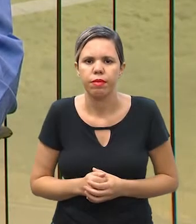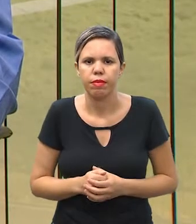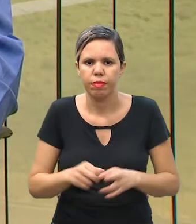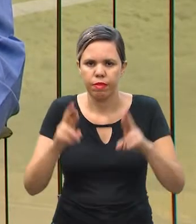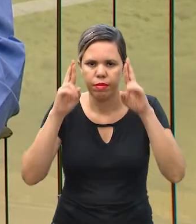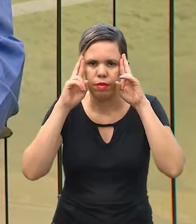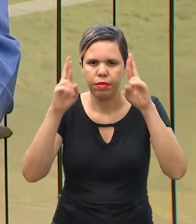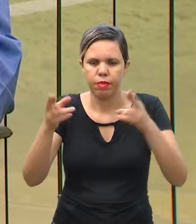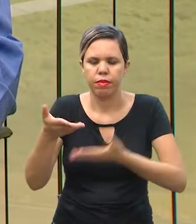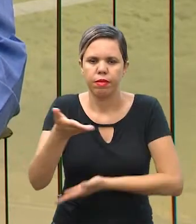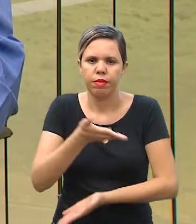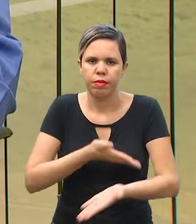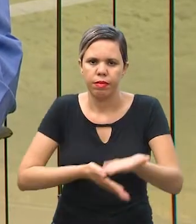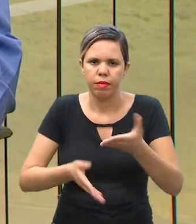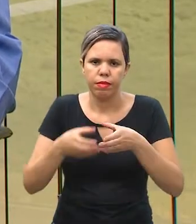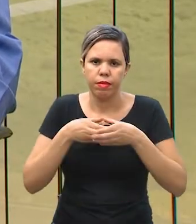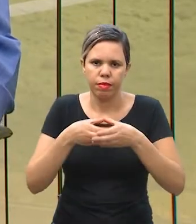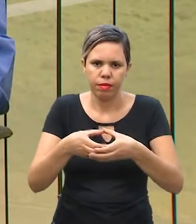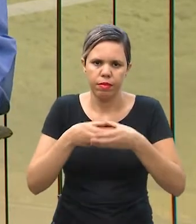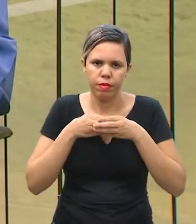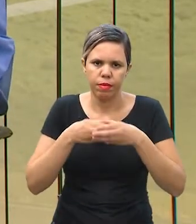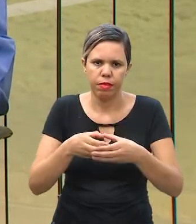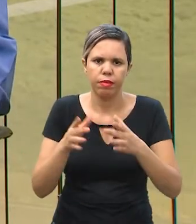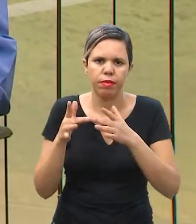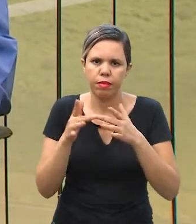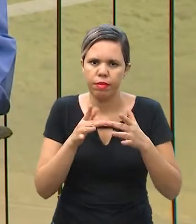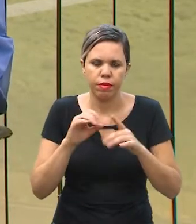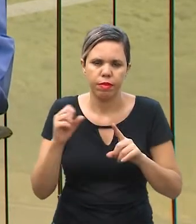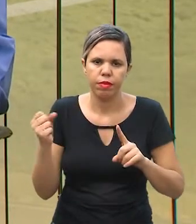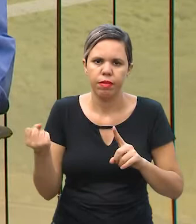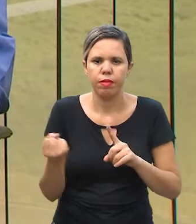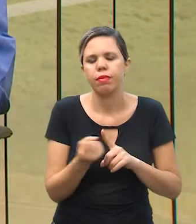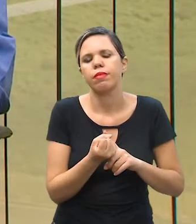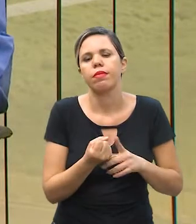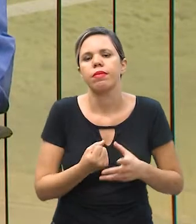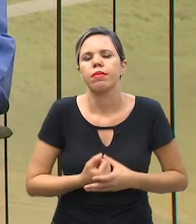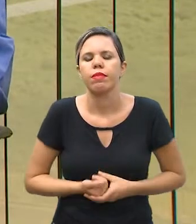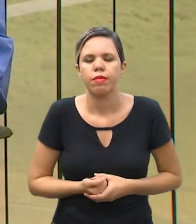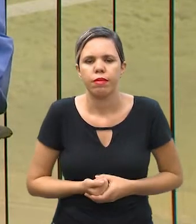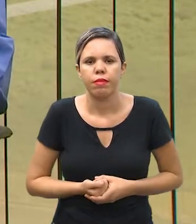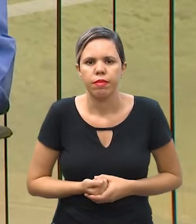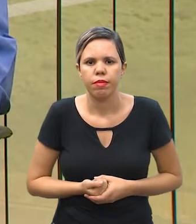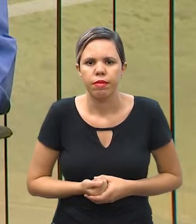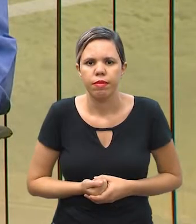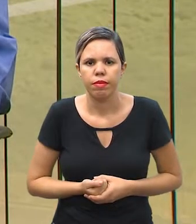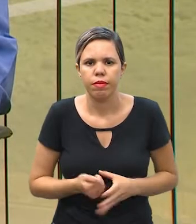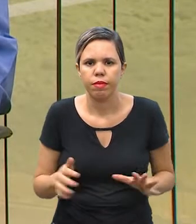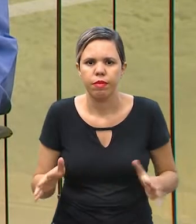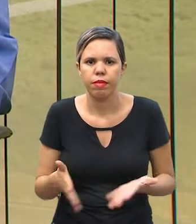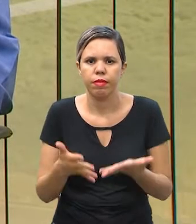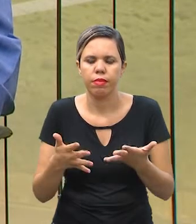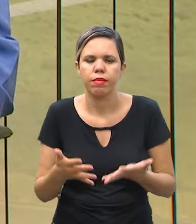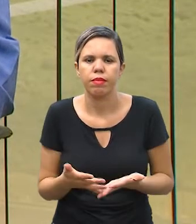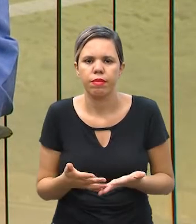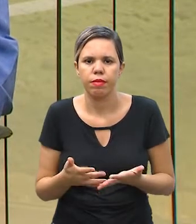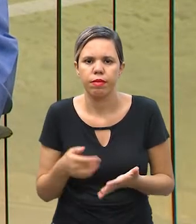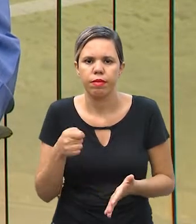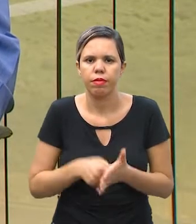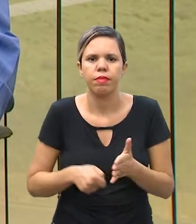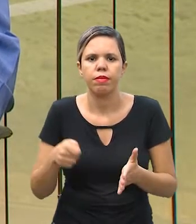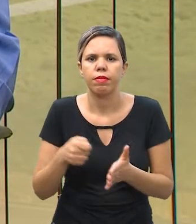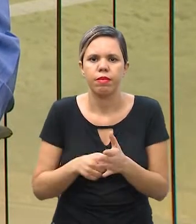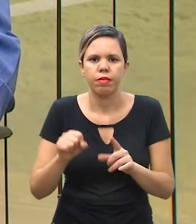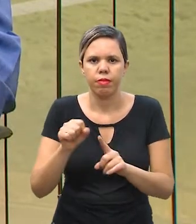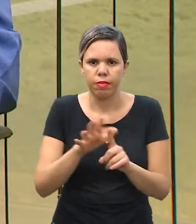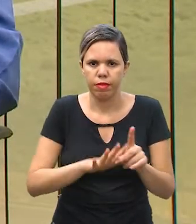de respeito e de convivência de relações sociais fraternas, isso nos motiva a lutar